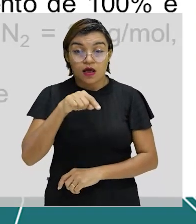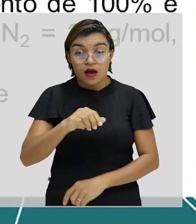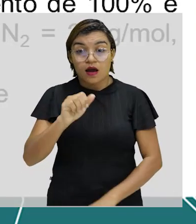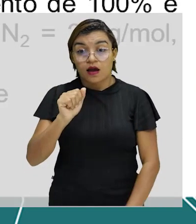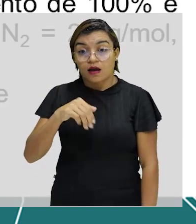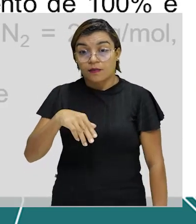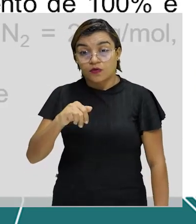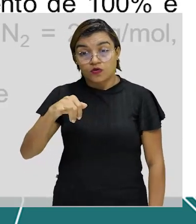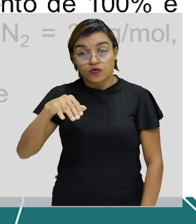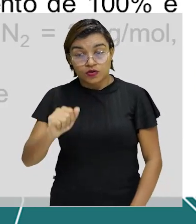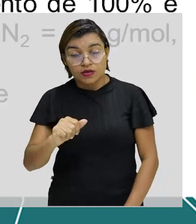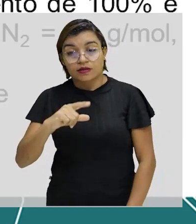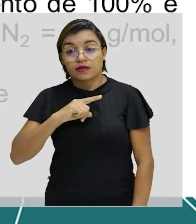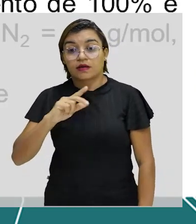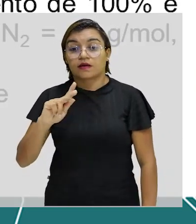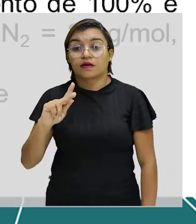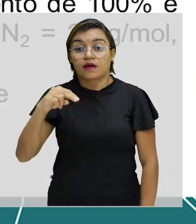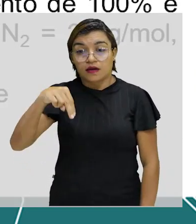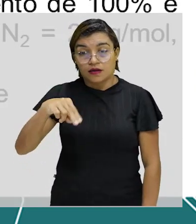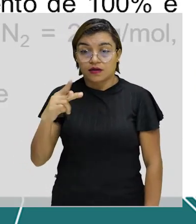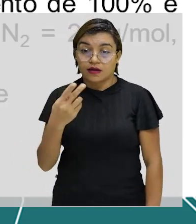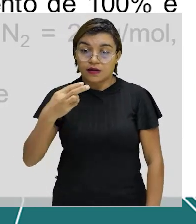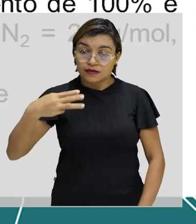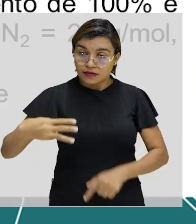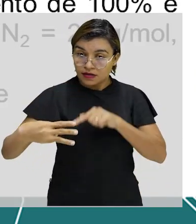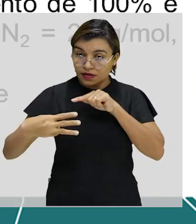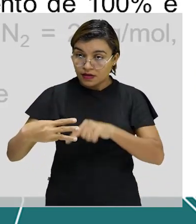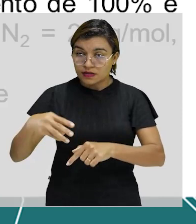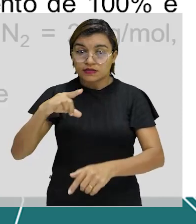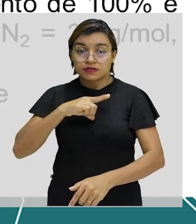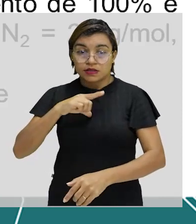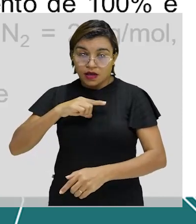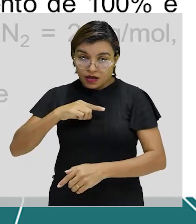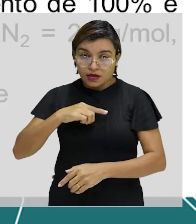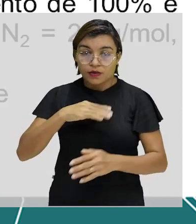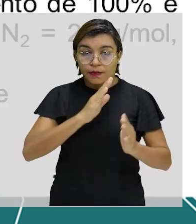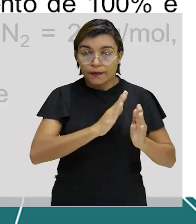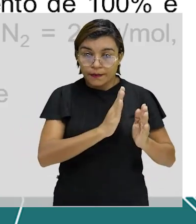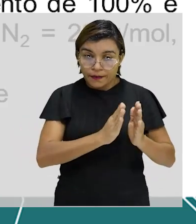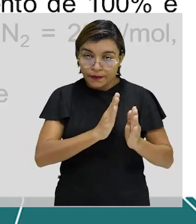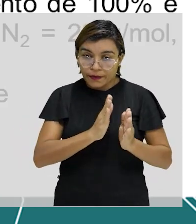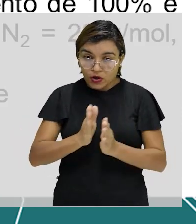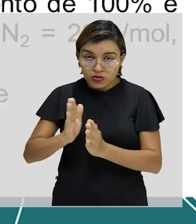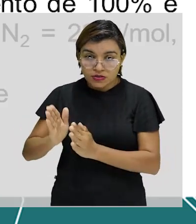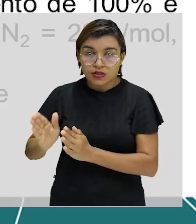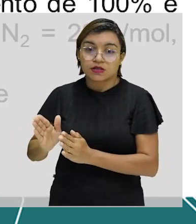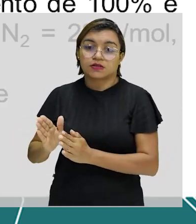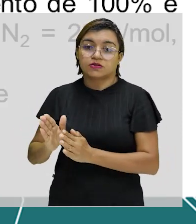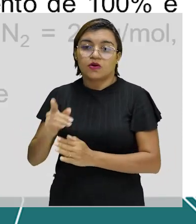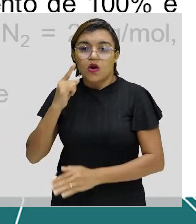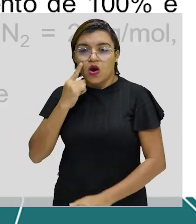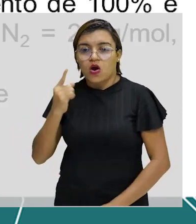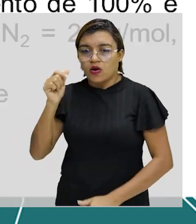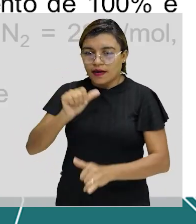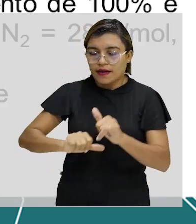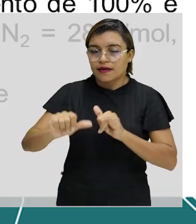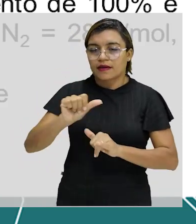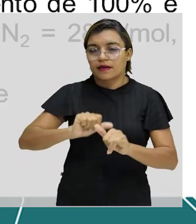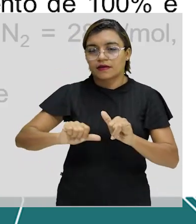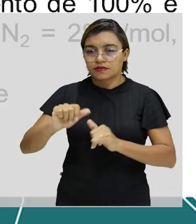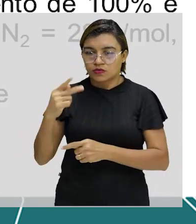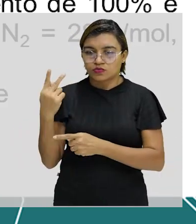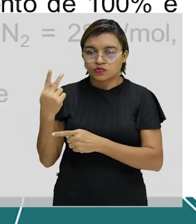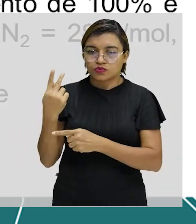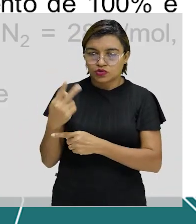ou NH3, é obtida pelo processo denominado Haber-Bosch, pela reação entre o